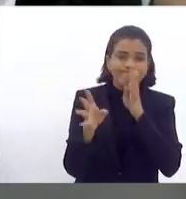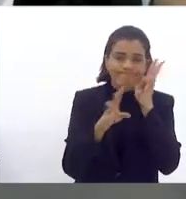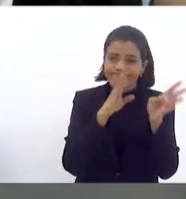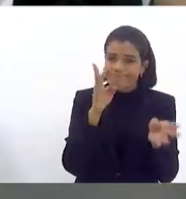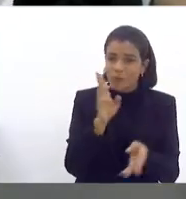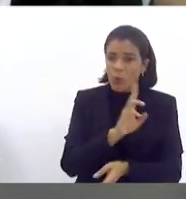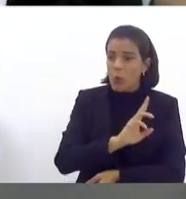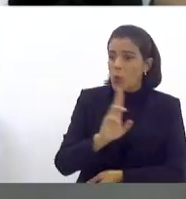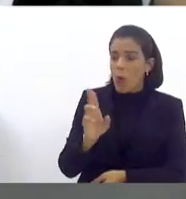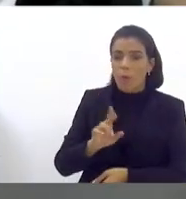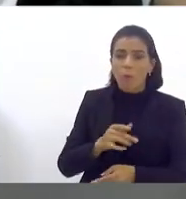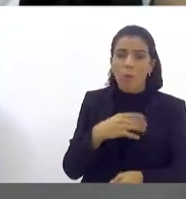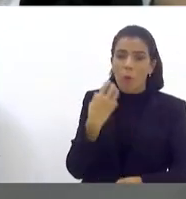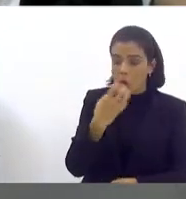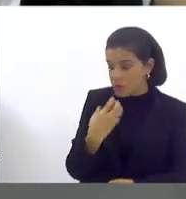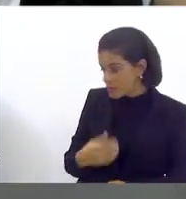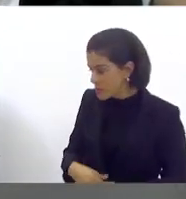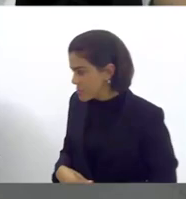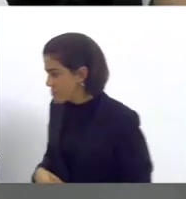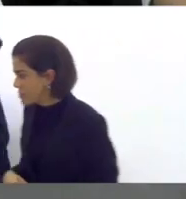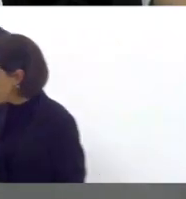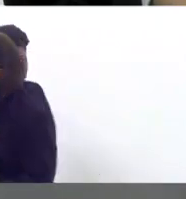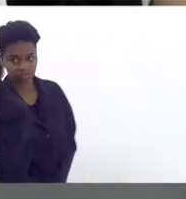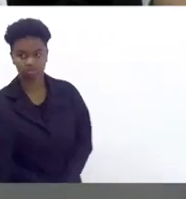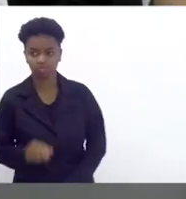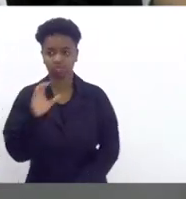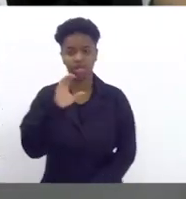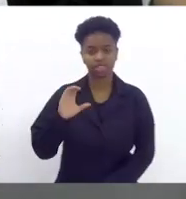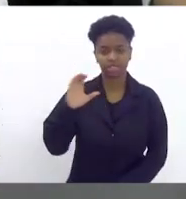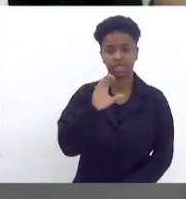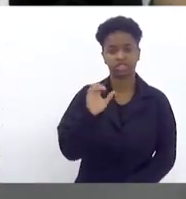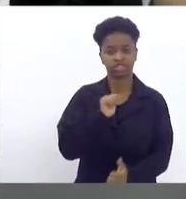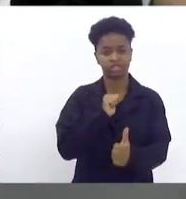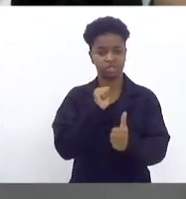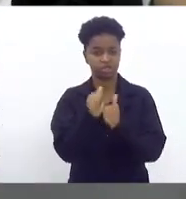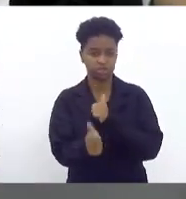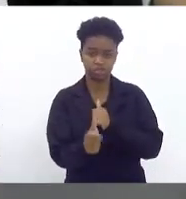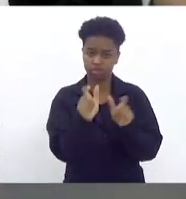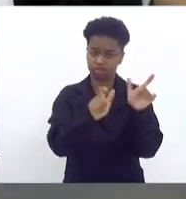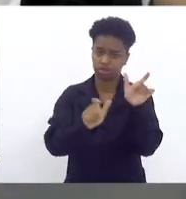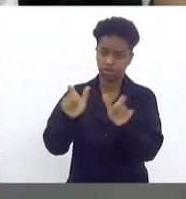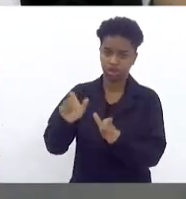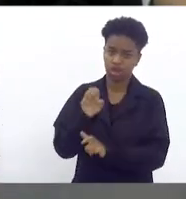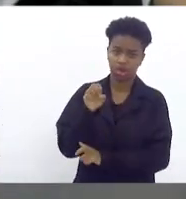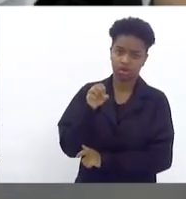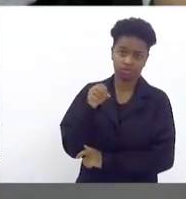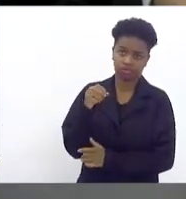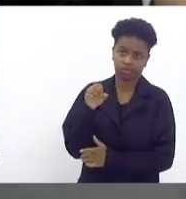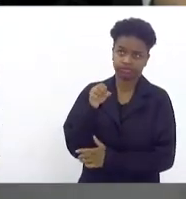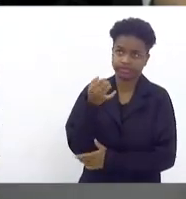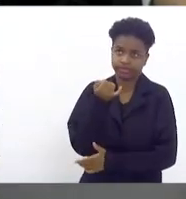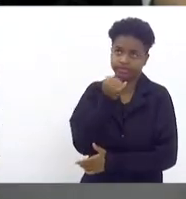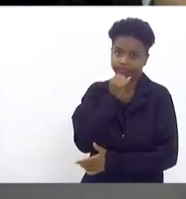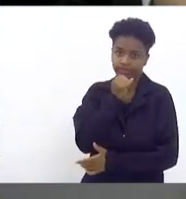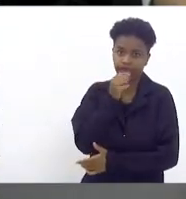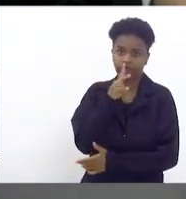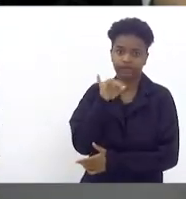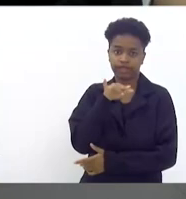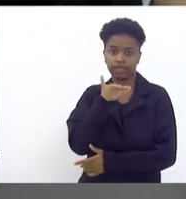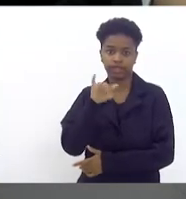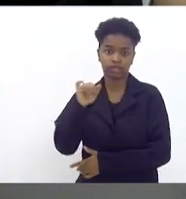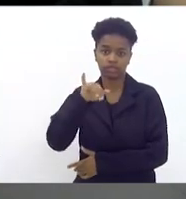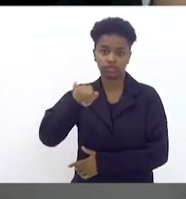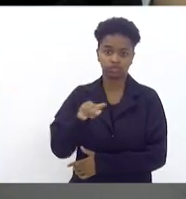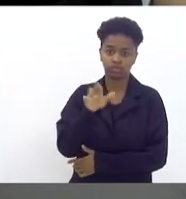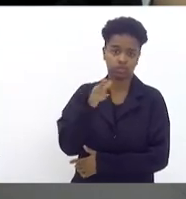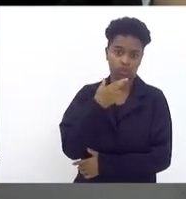de um compositor, de um cientista, de um esportista, né? Vini Júnior, não pode, porque a lei diz que só pode